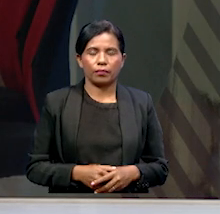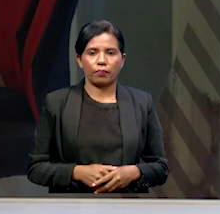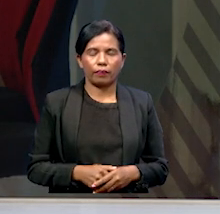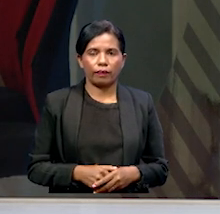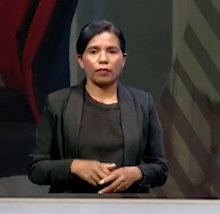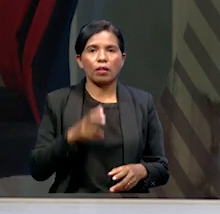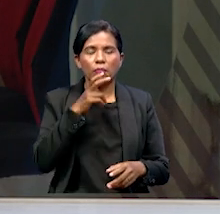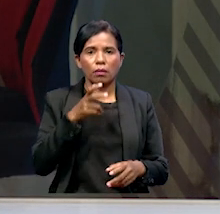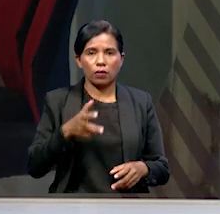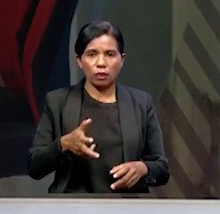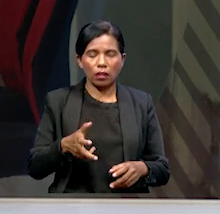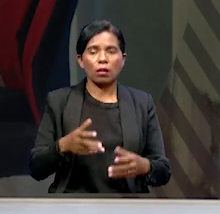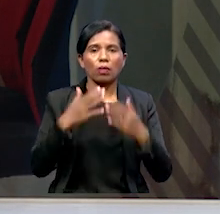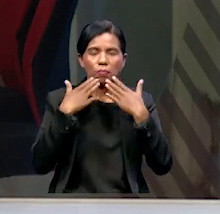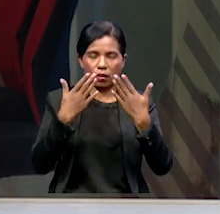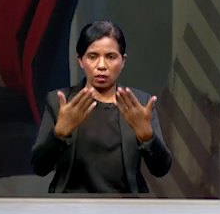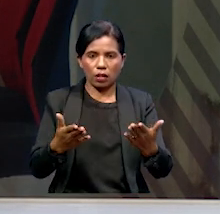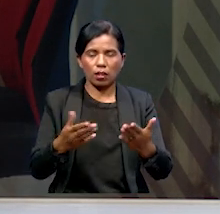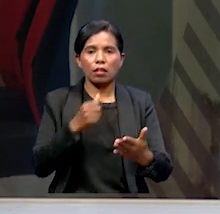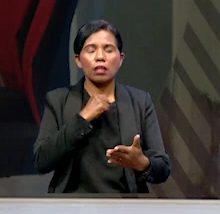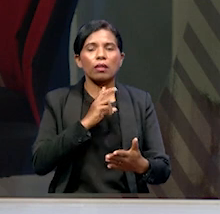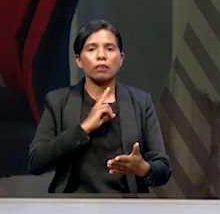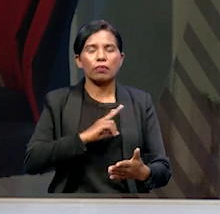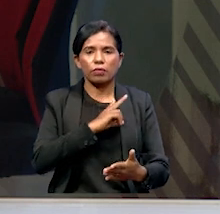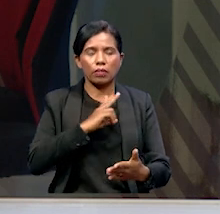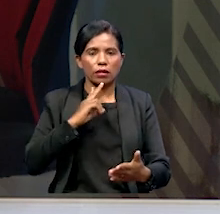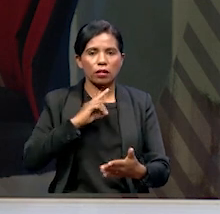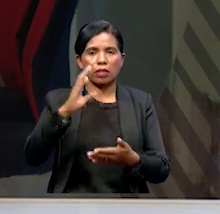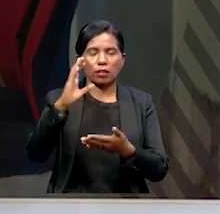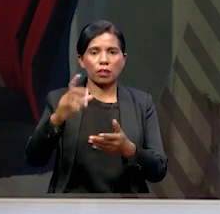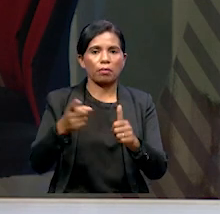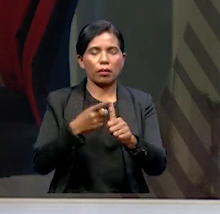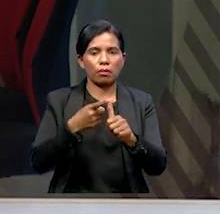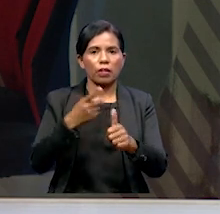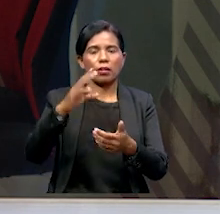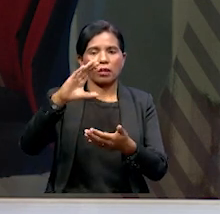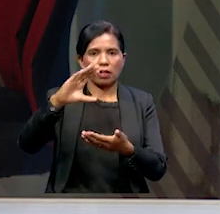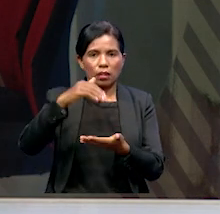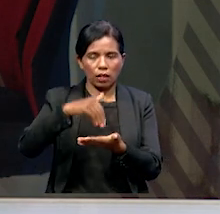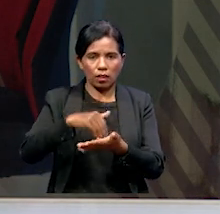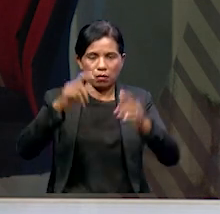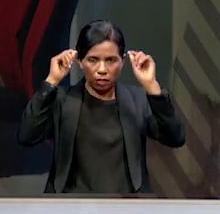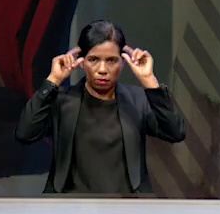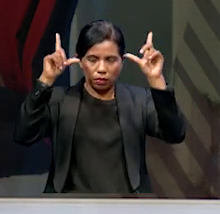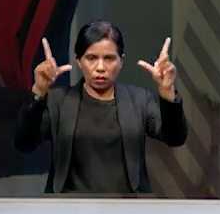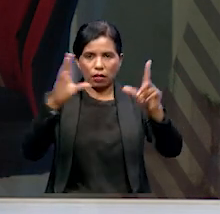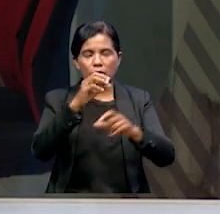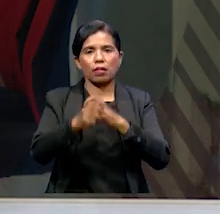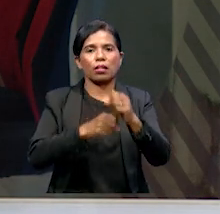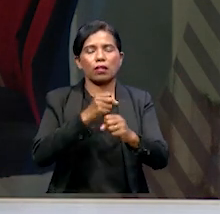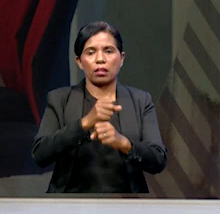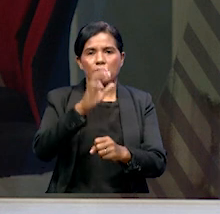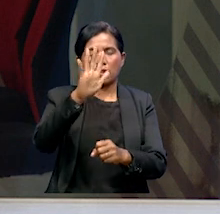Portugal agradece Dom Virgílio Cardeal do Carmo da Silva, SDB, sai primeiro Cardeal da Timor-Leste, a foi em Tiranatos